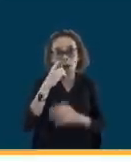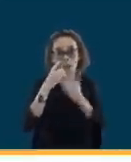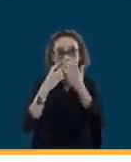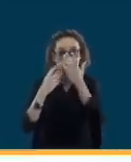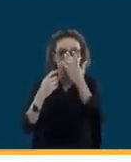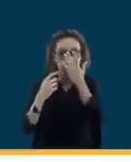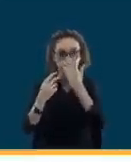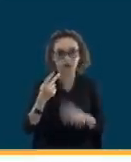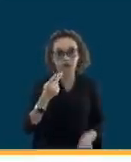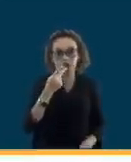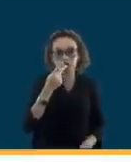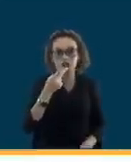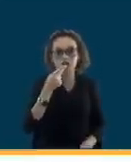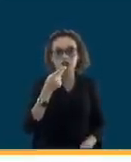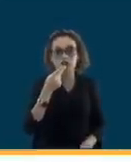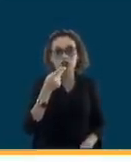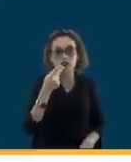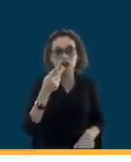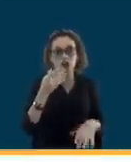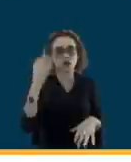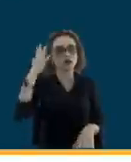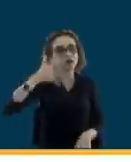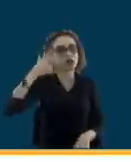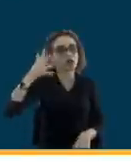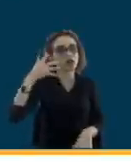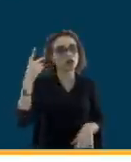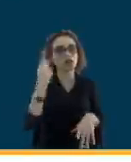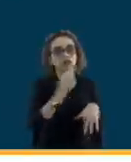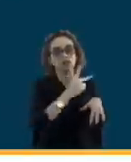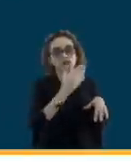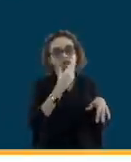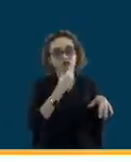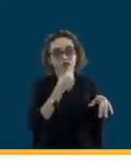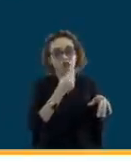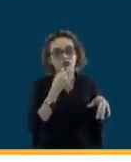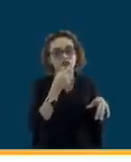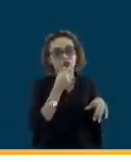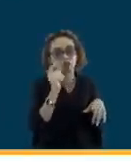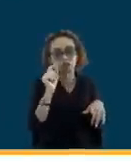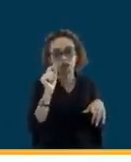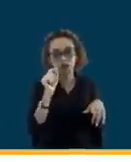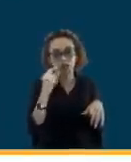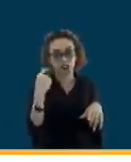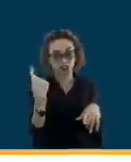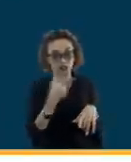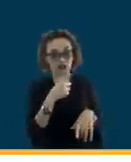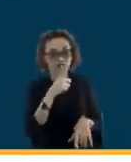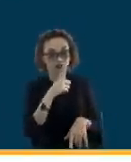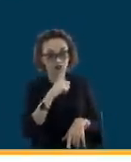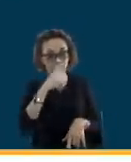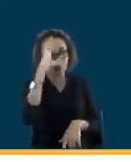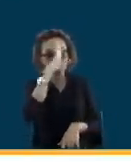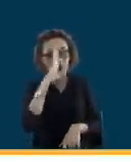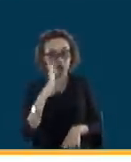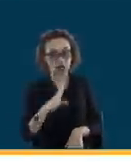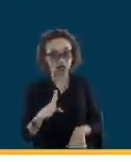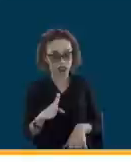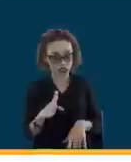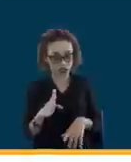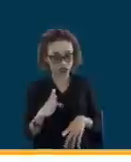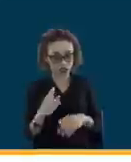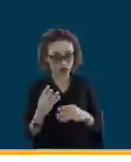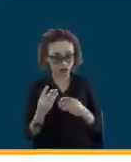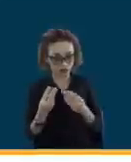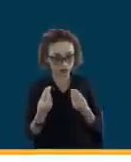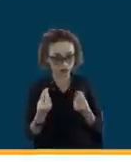na conferência dele, na palestra dele, né? Nós temos um Brasil que